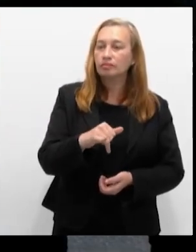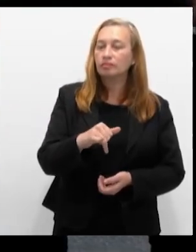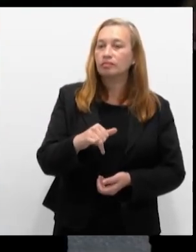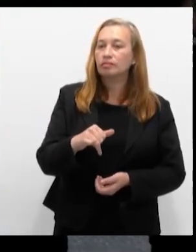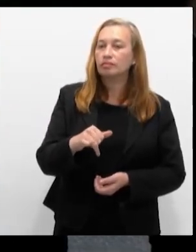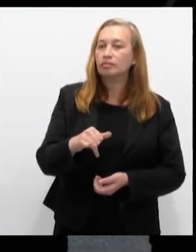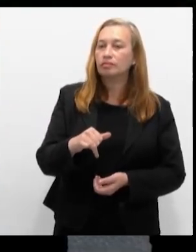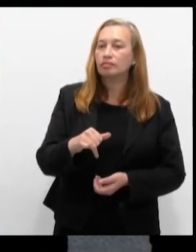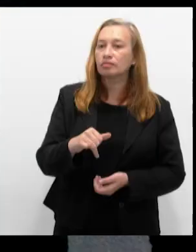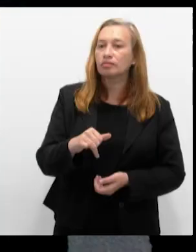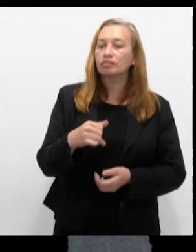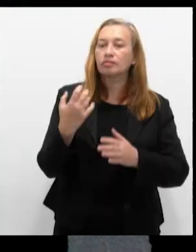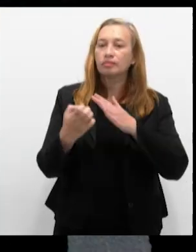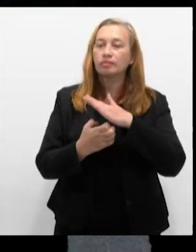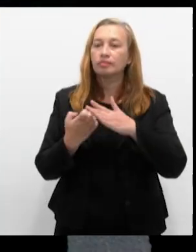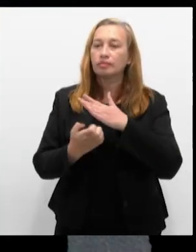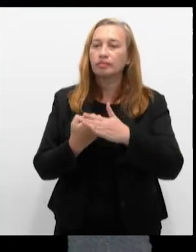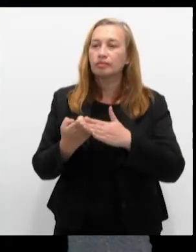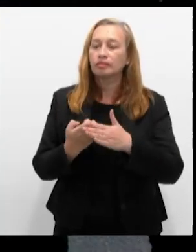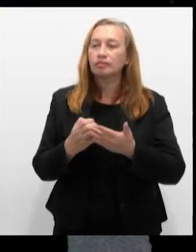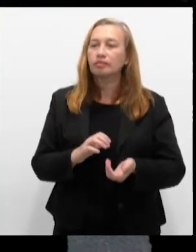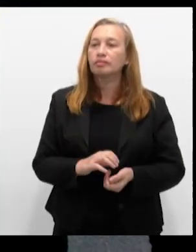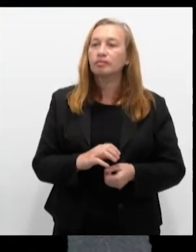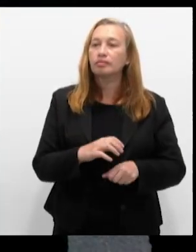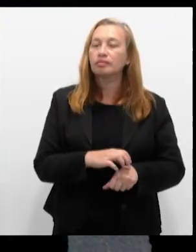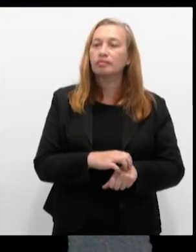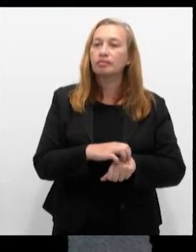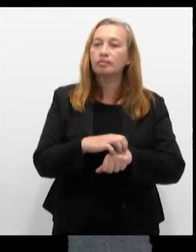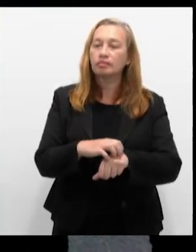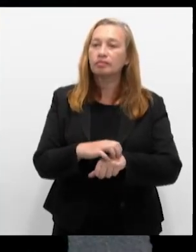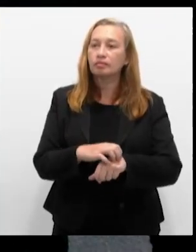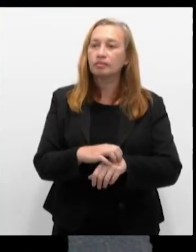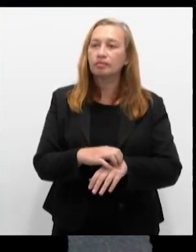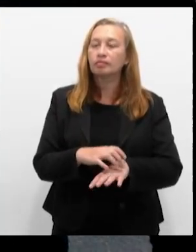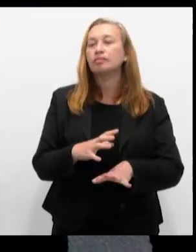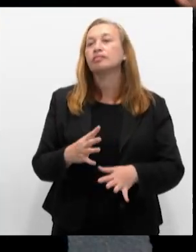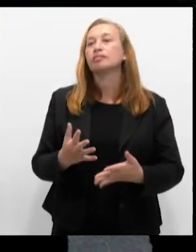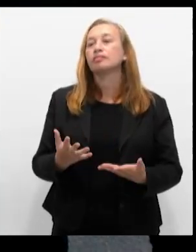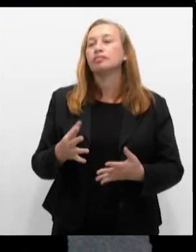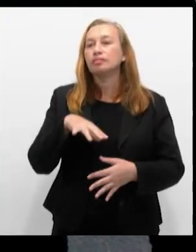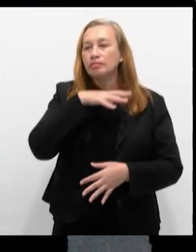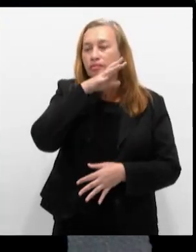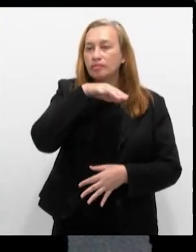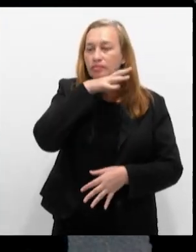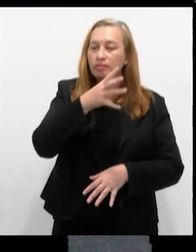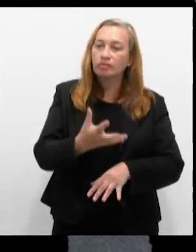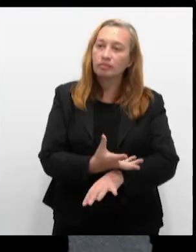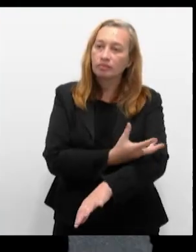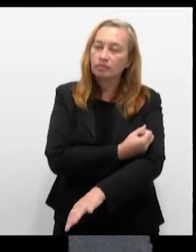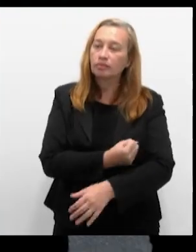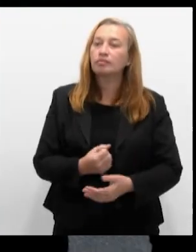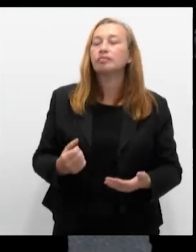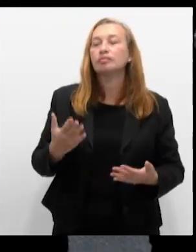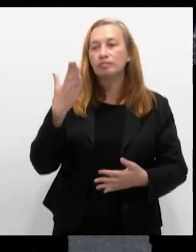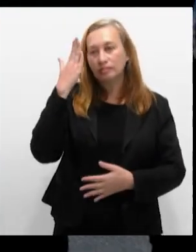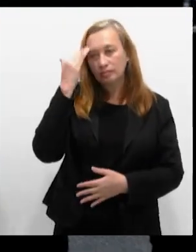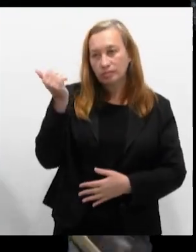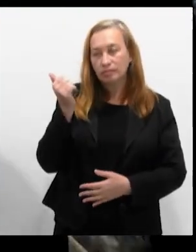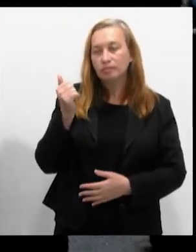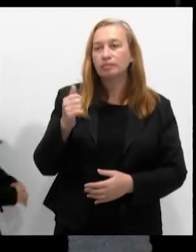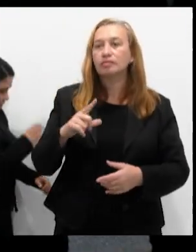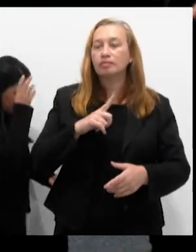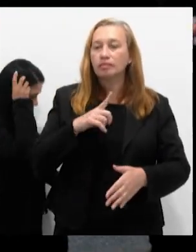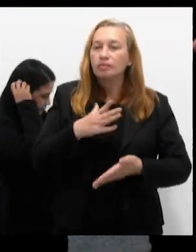da companhia de transporte de animais com suporte emocional. A gente sabe que muitos animais têm uma função ali emocional e